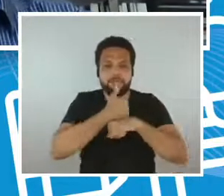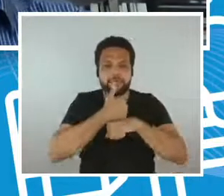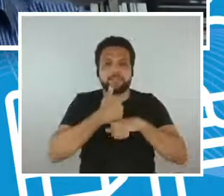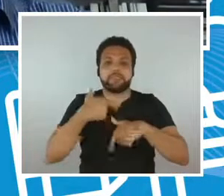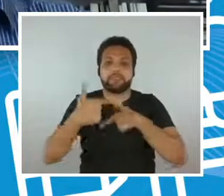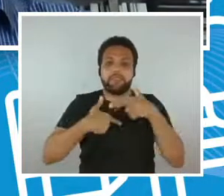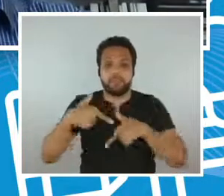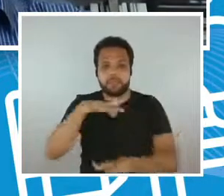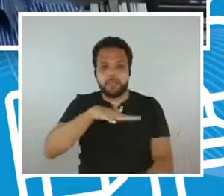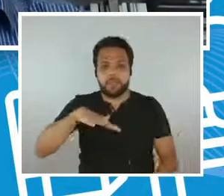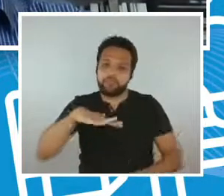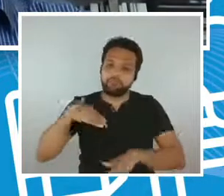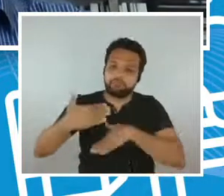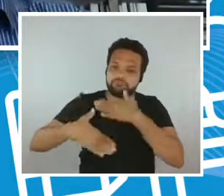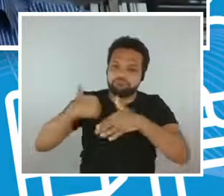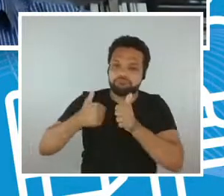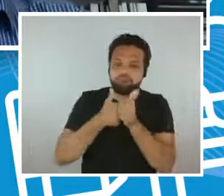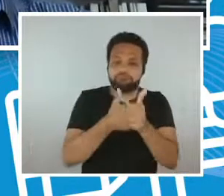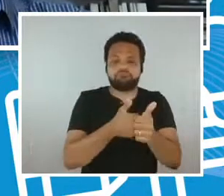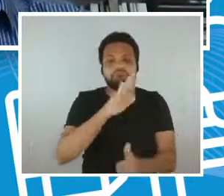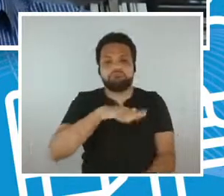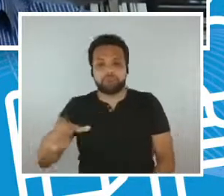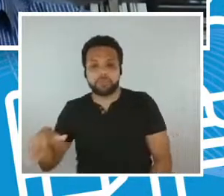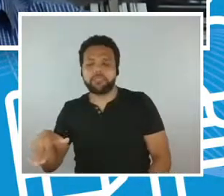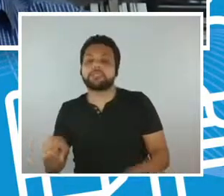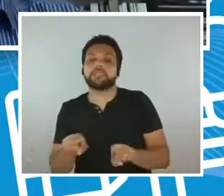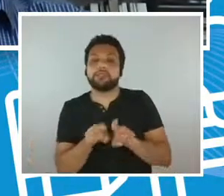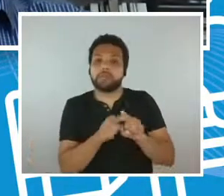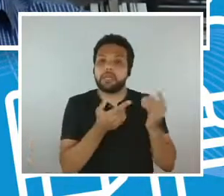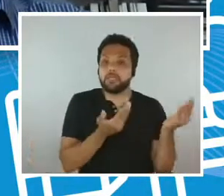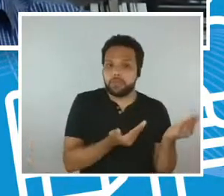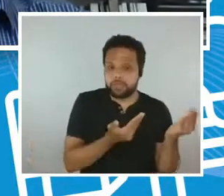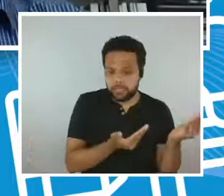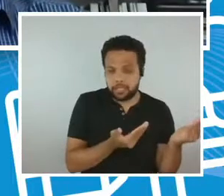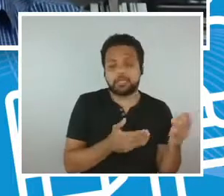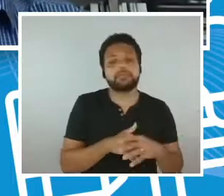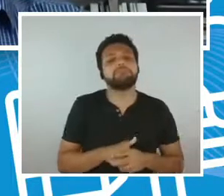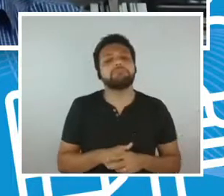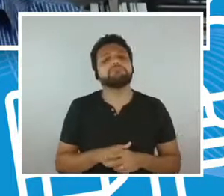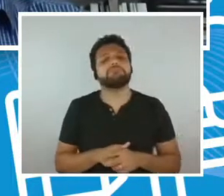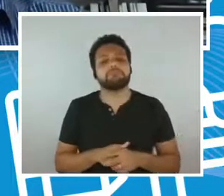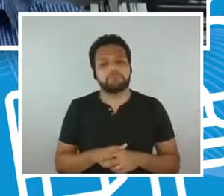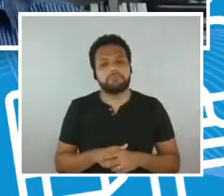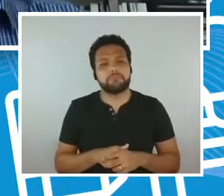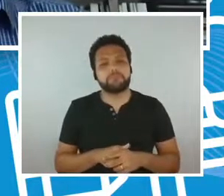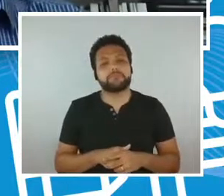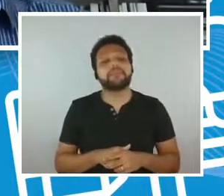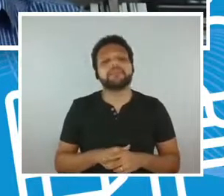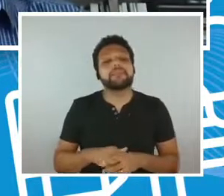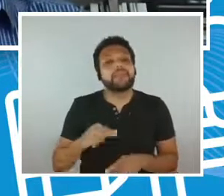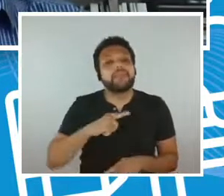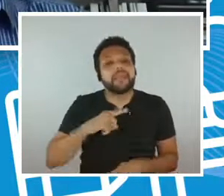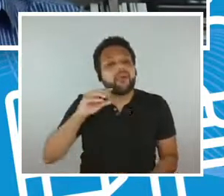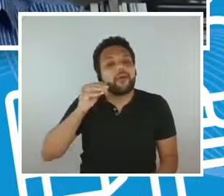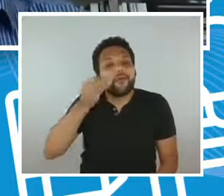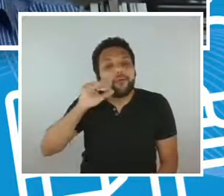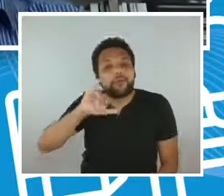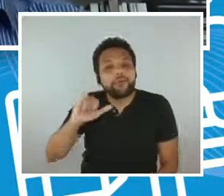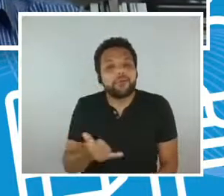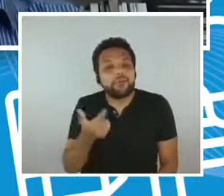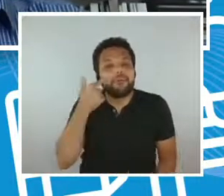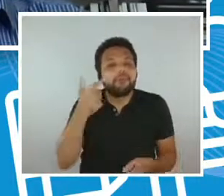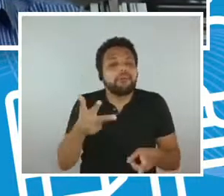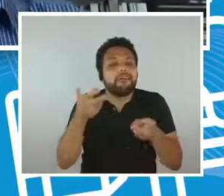o desenvolvimento de crianças e adolescentes, certo, têm a oportunidade de ver, por